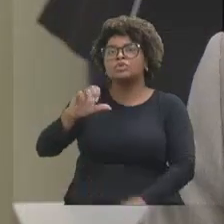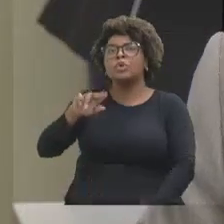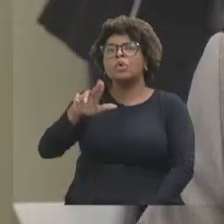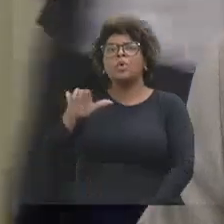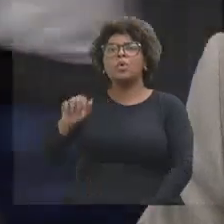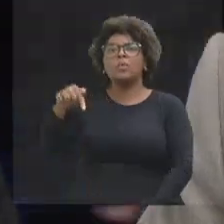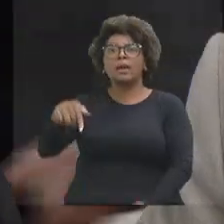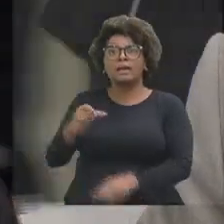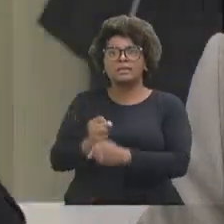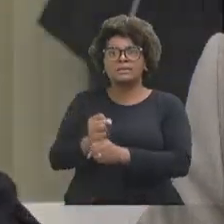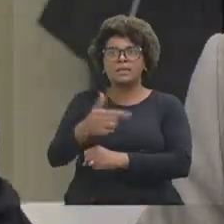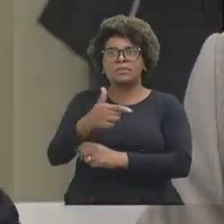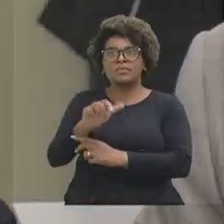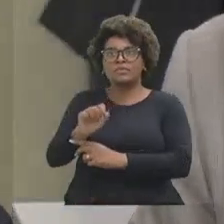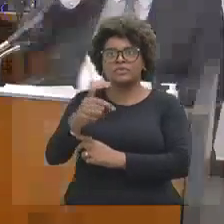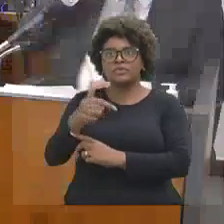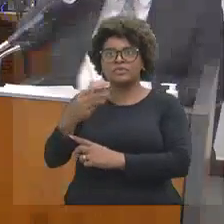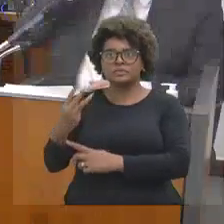2023